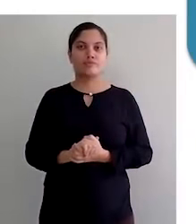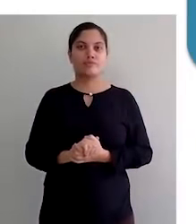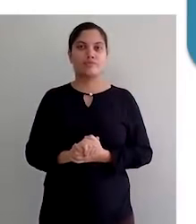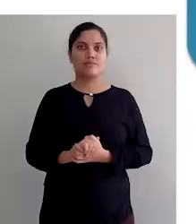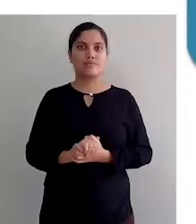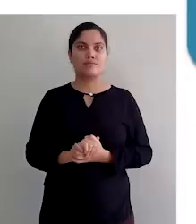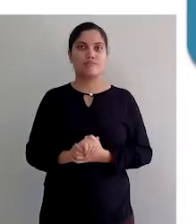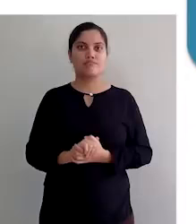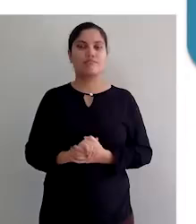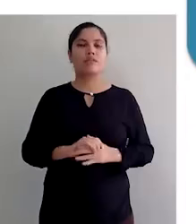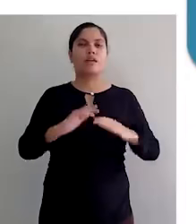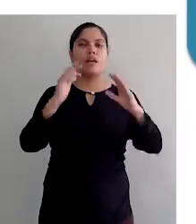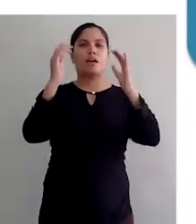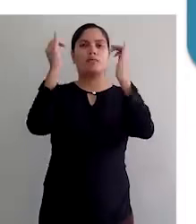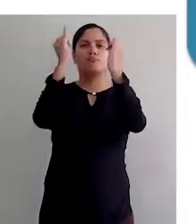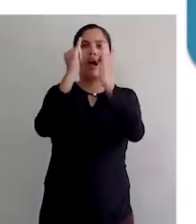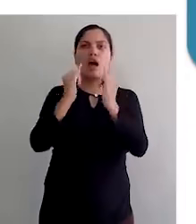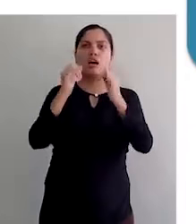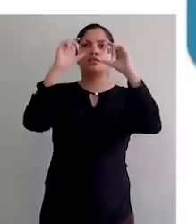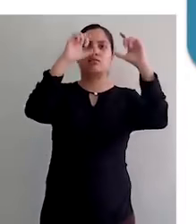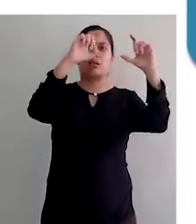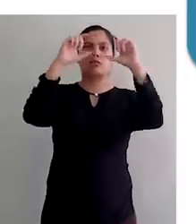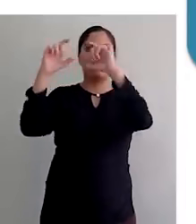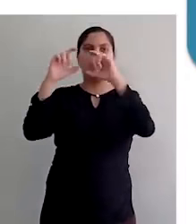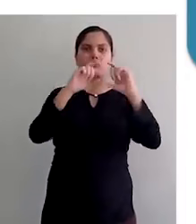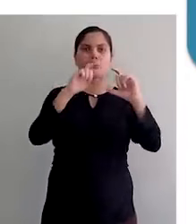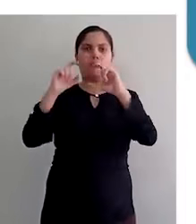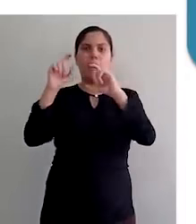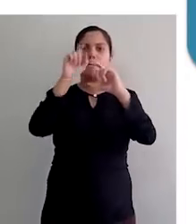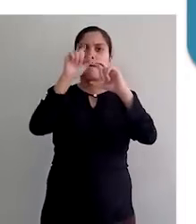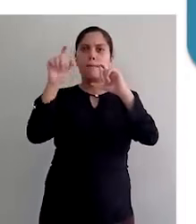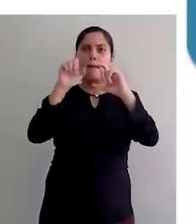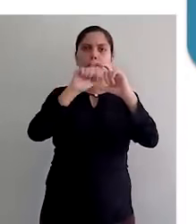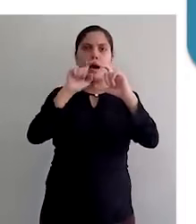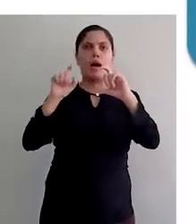Marque as imagens e clique em Verificar.